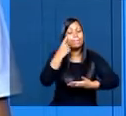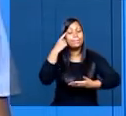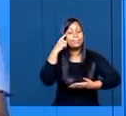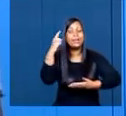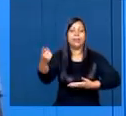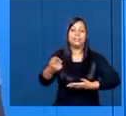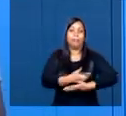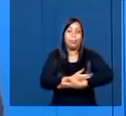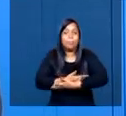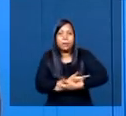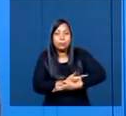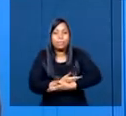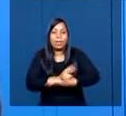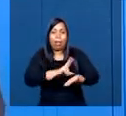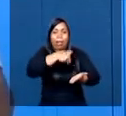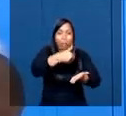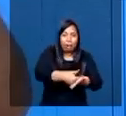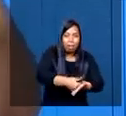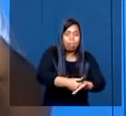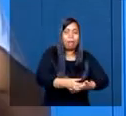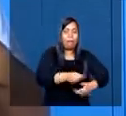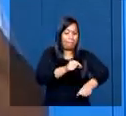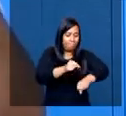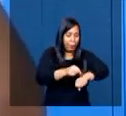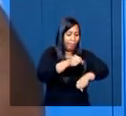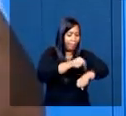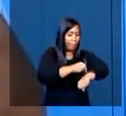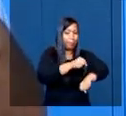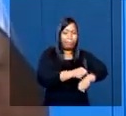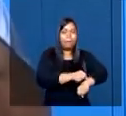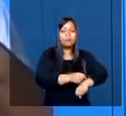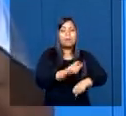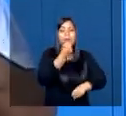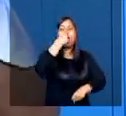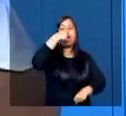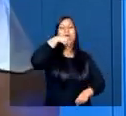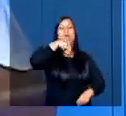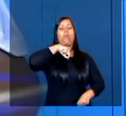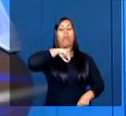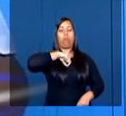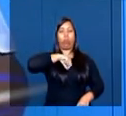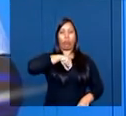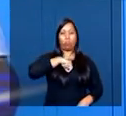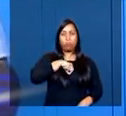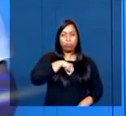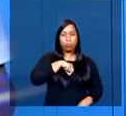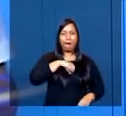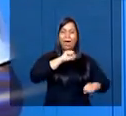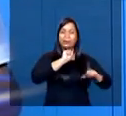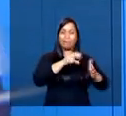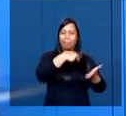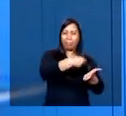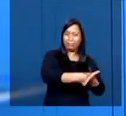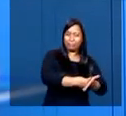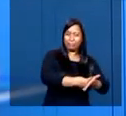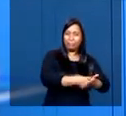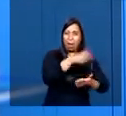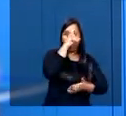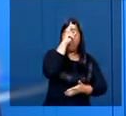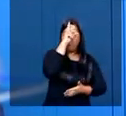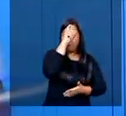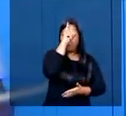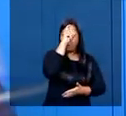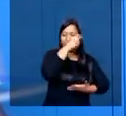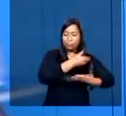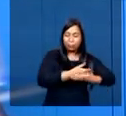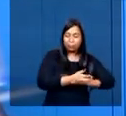um bebê que fica sendo picado, que é entubado, que tem que pegar e tem que ter esse corpo que vai viver.